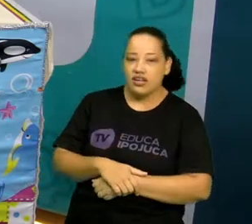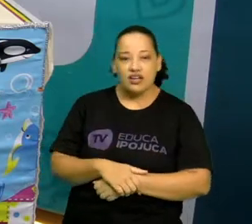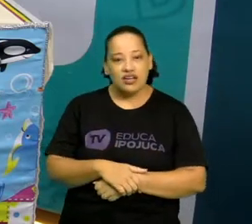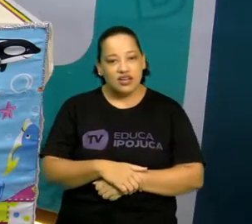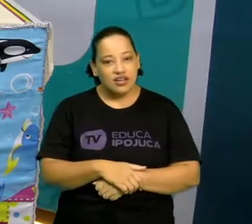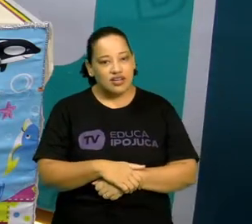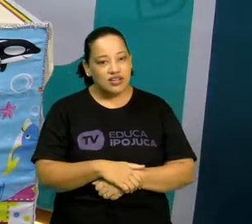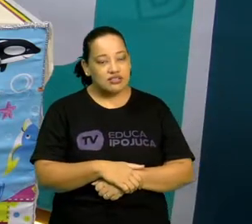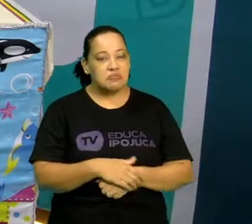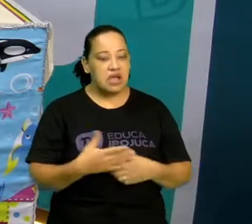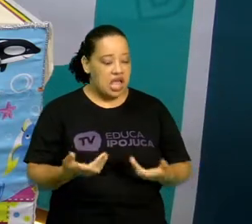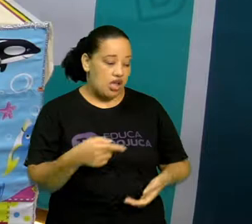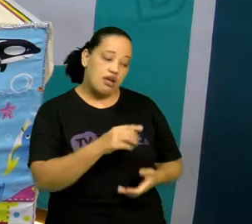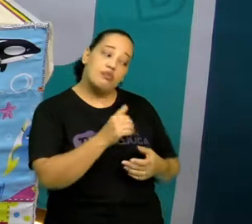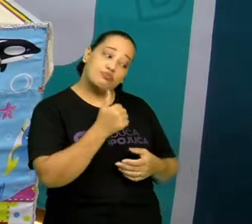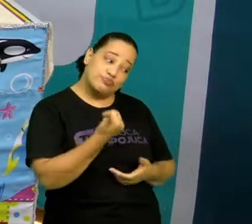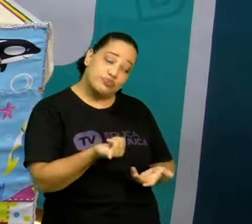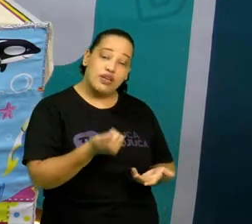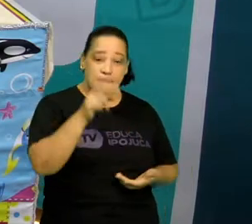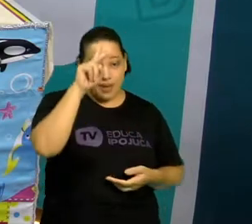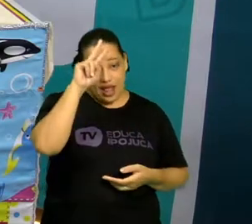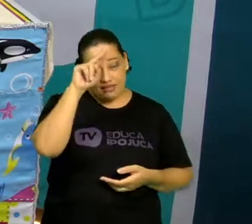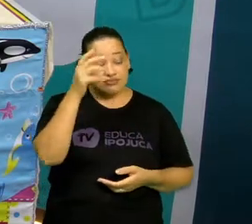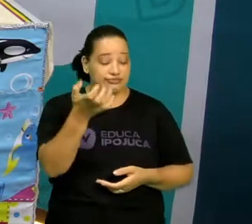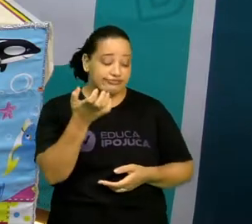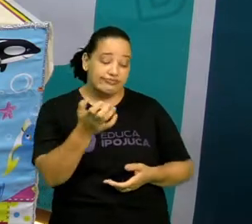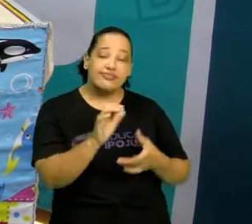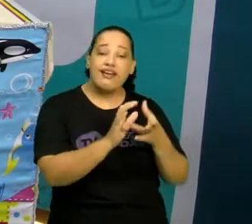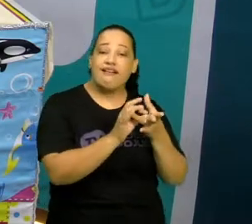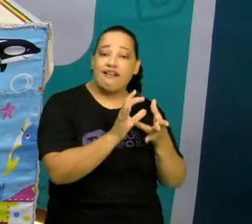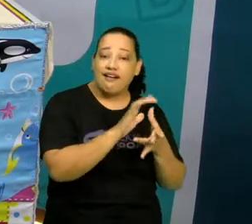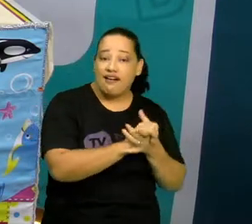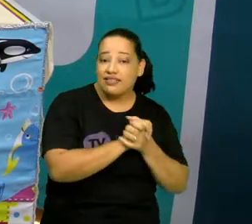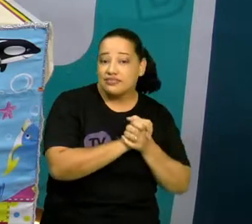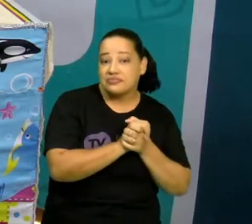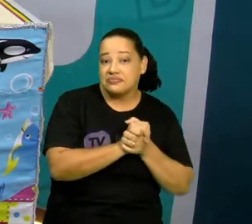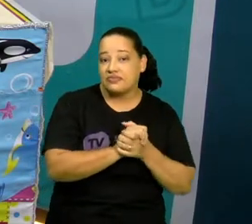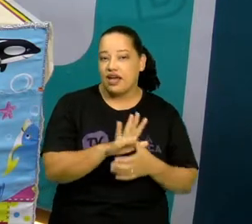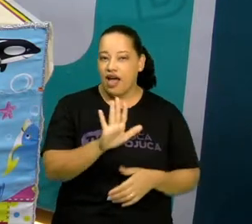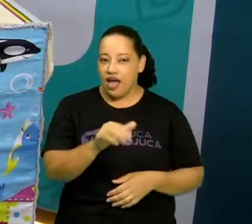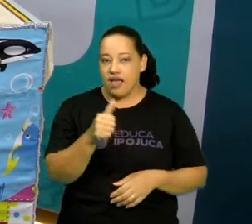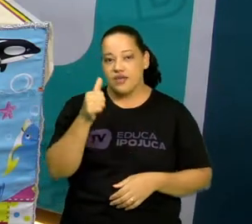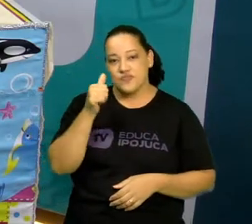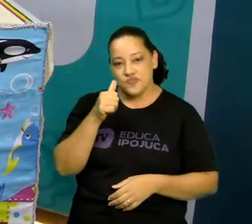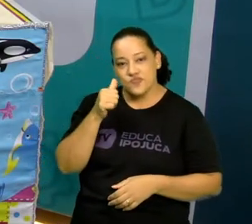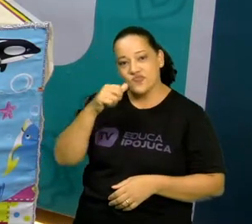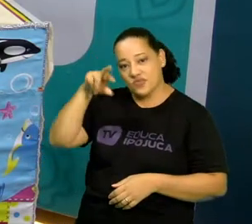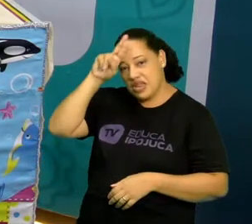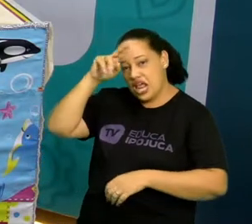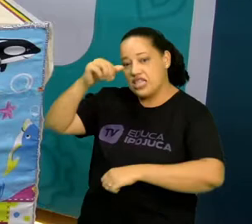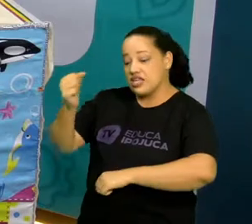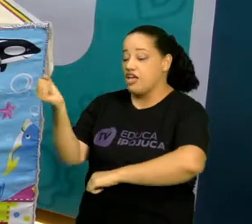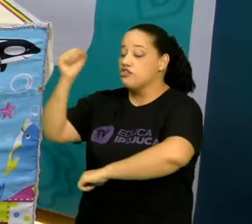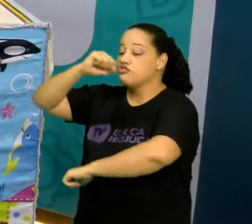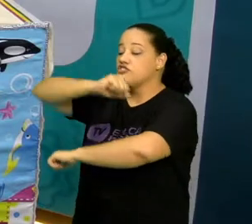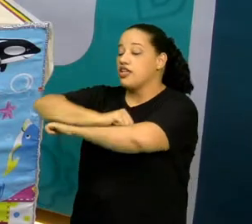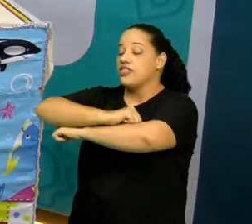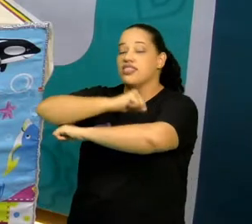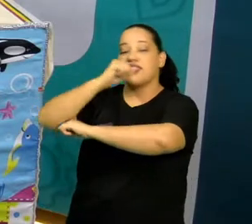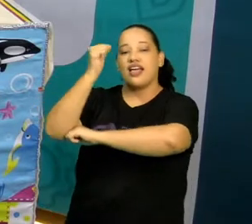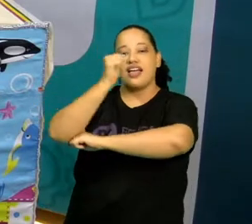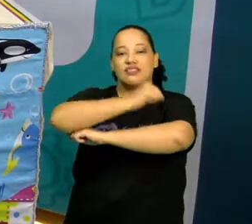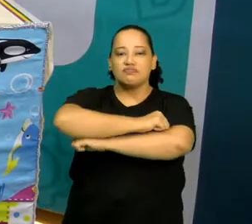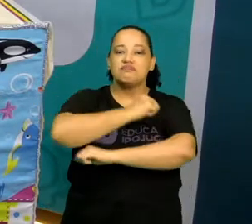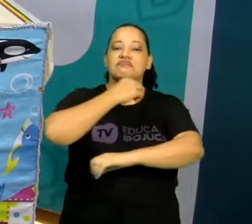Tá certo. Certo? Tá certo. E ela foi pra janela e ficou